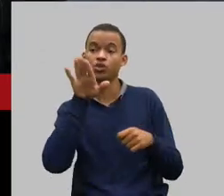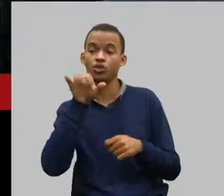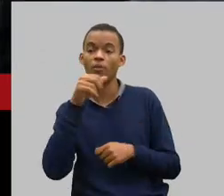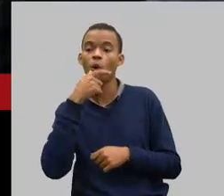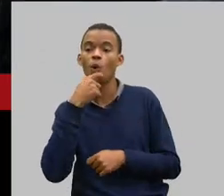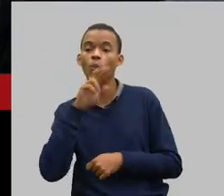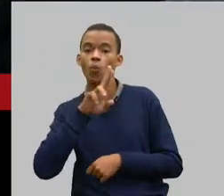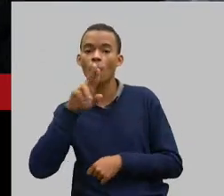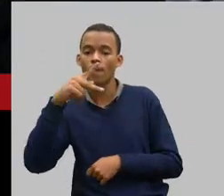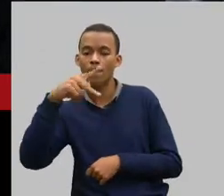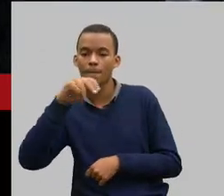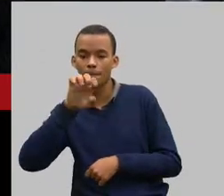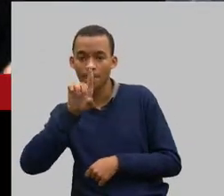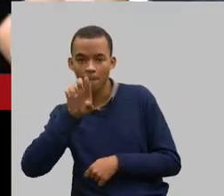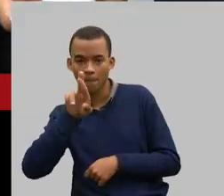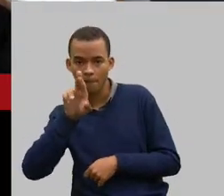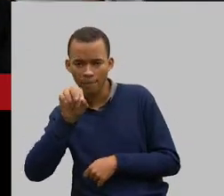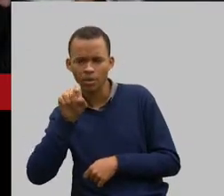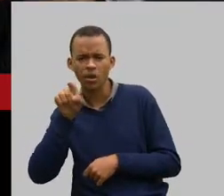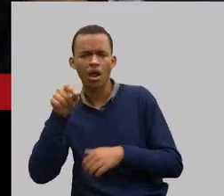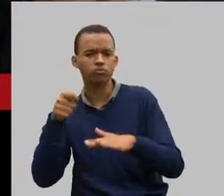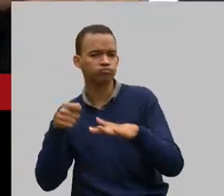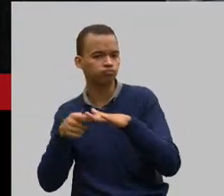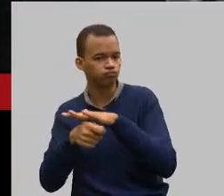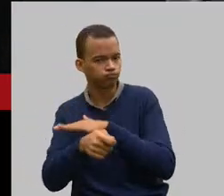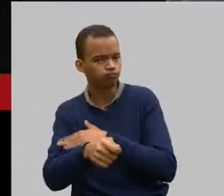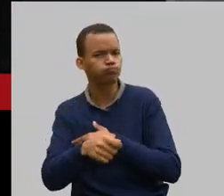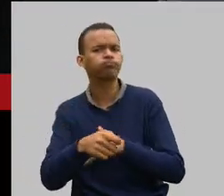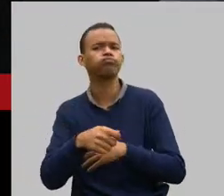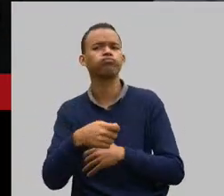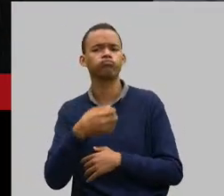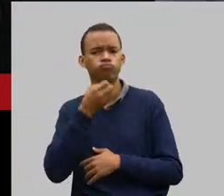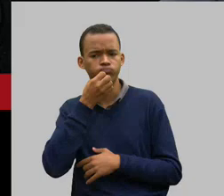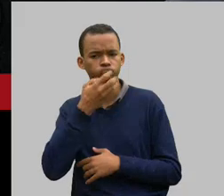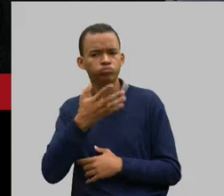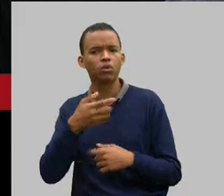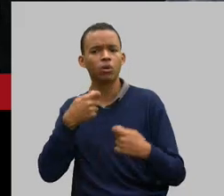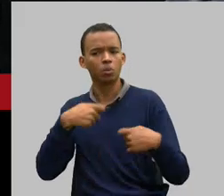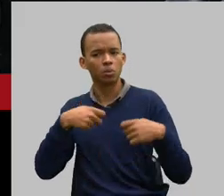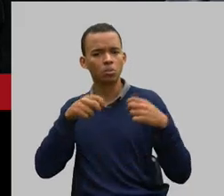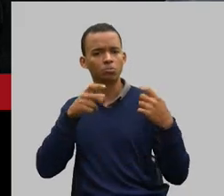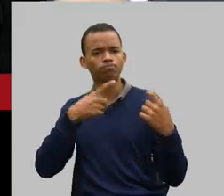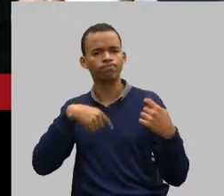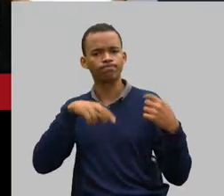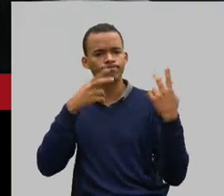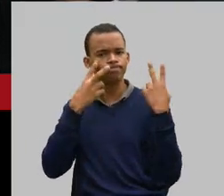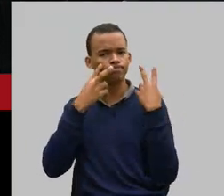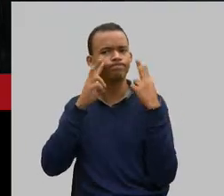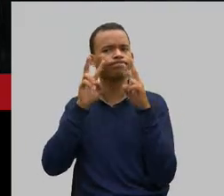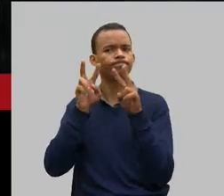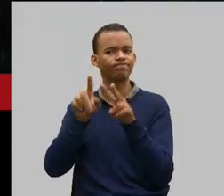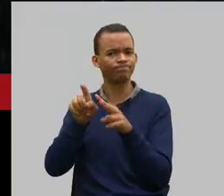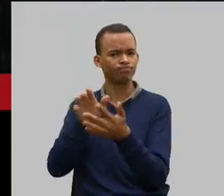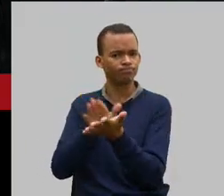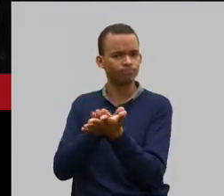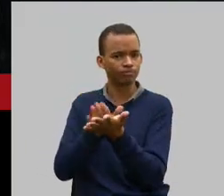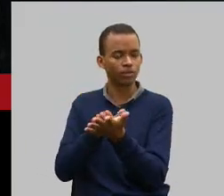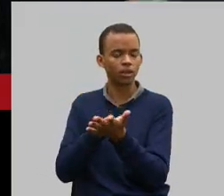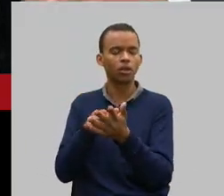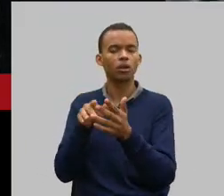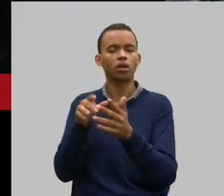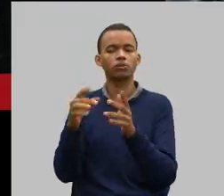é um grande investidor merece nosso Total reconhecimento e vamos conversar com ele sei que lá